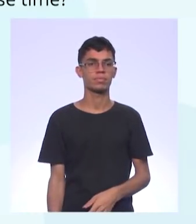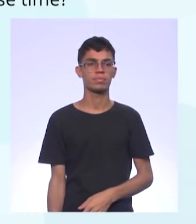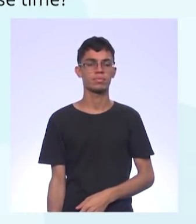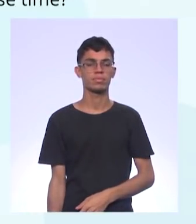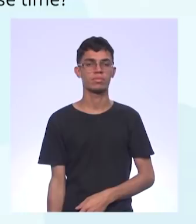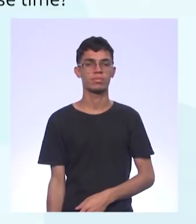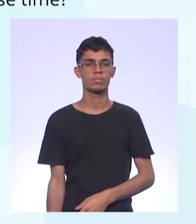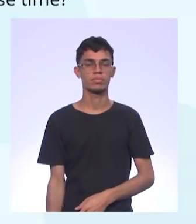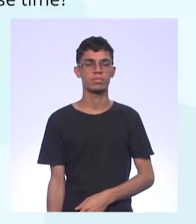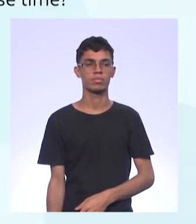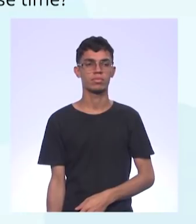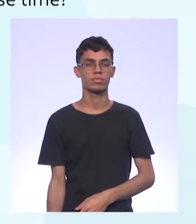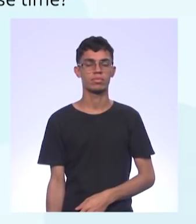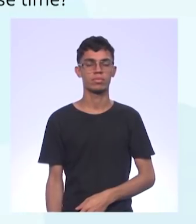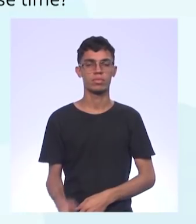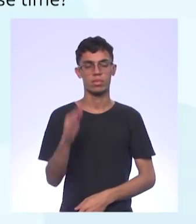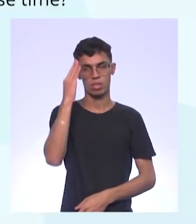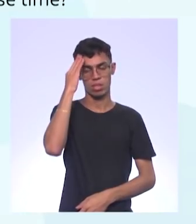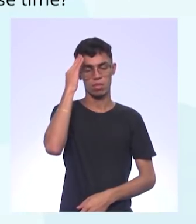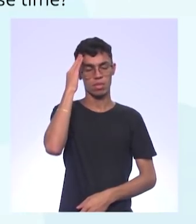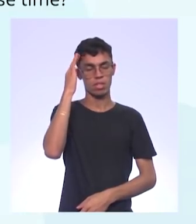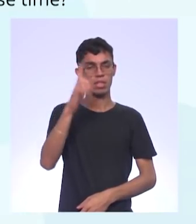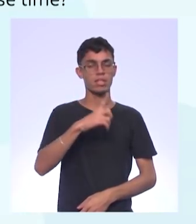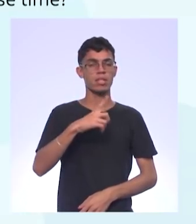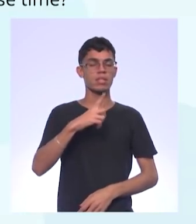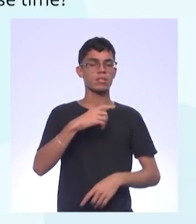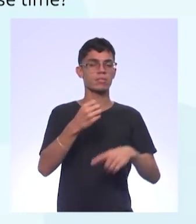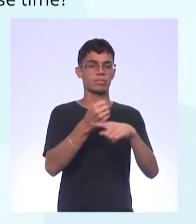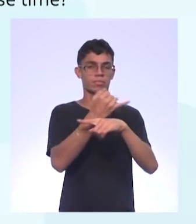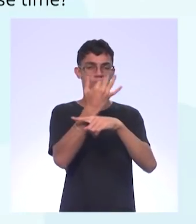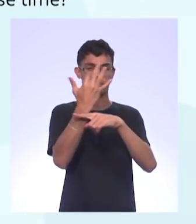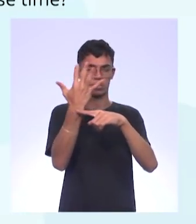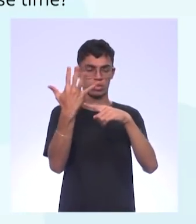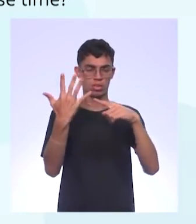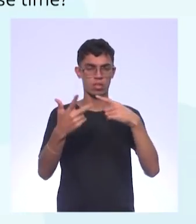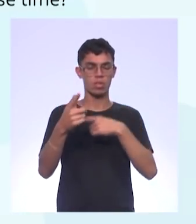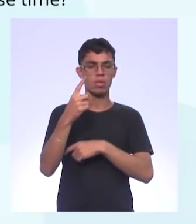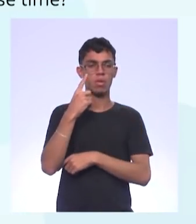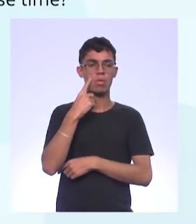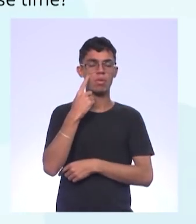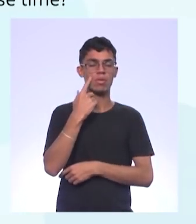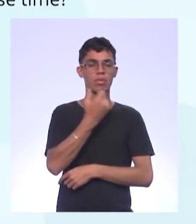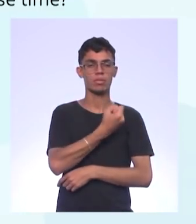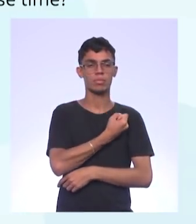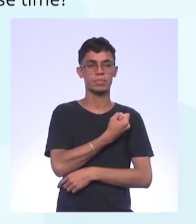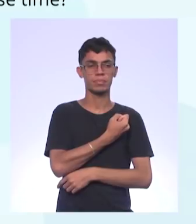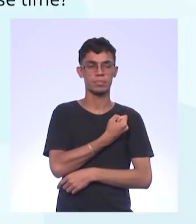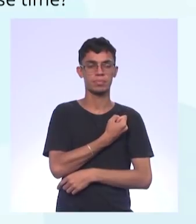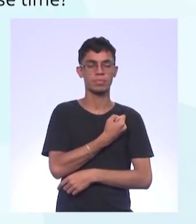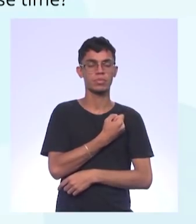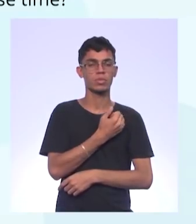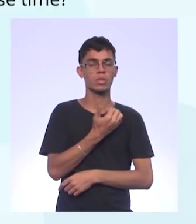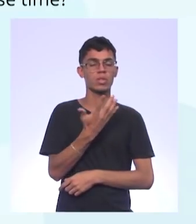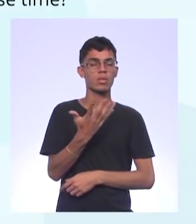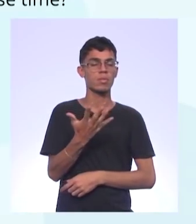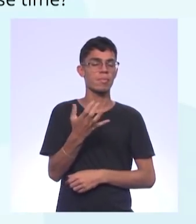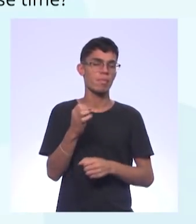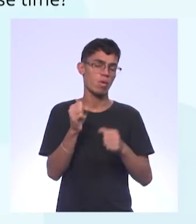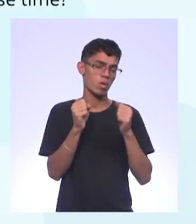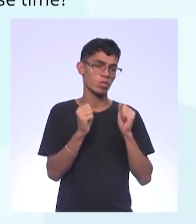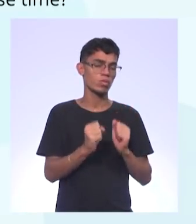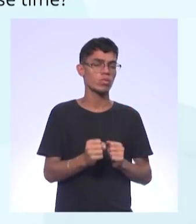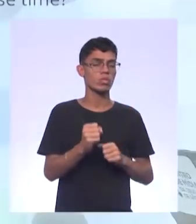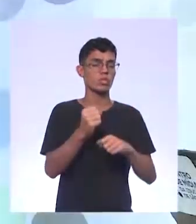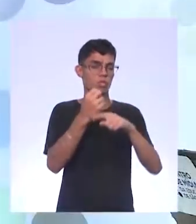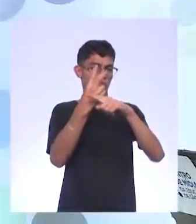sabe é que sempre que a gente tem uma fração e ela não está reduzida a gente observa este número Dá para dividir por alguém em